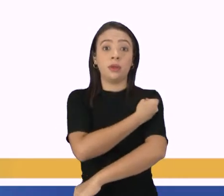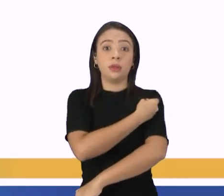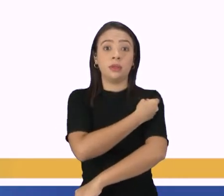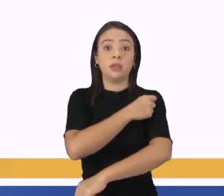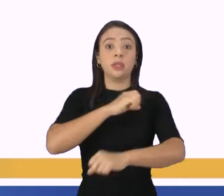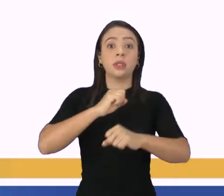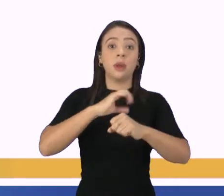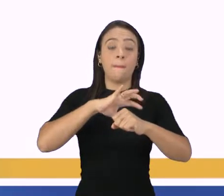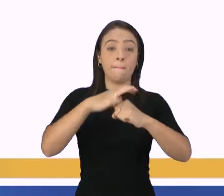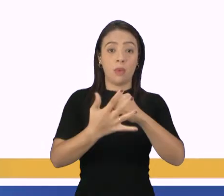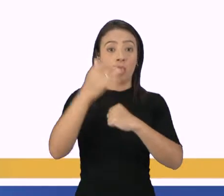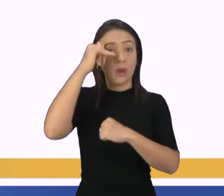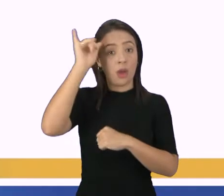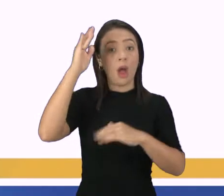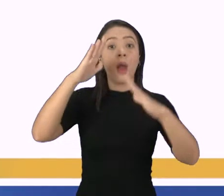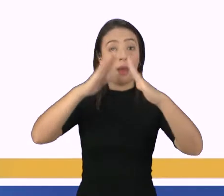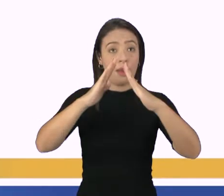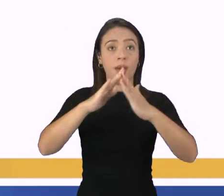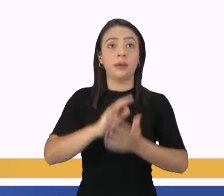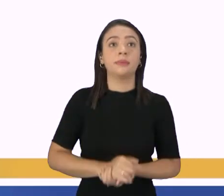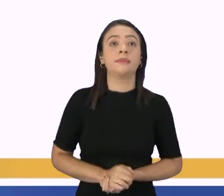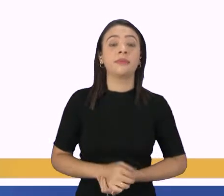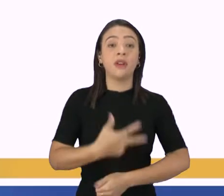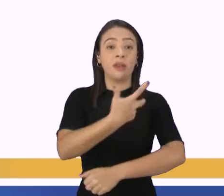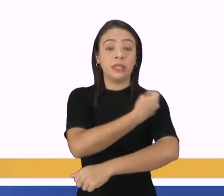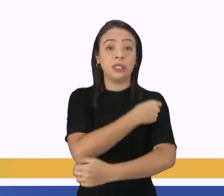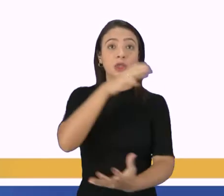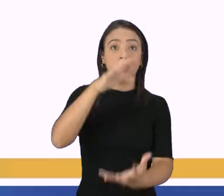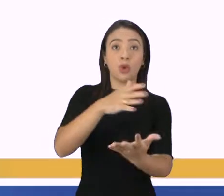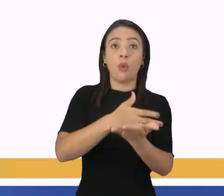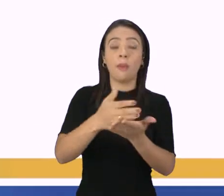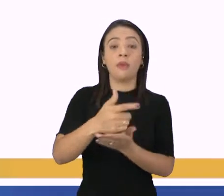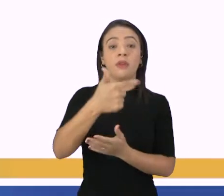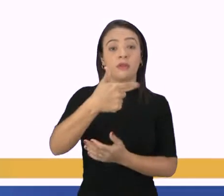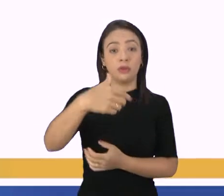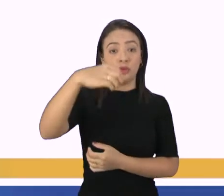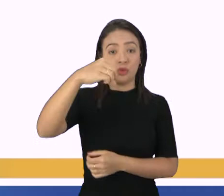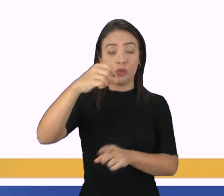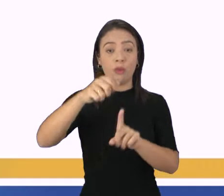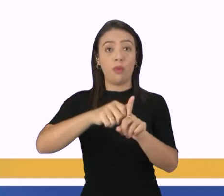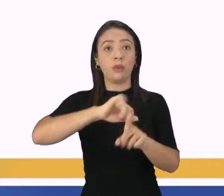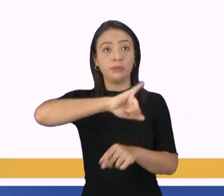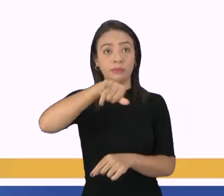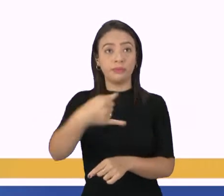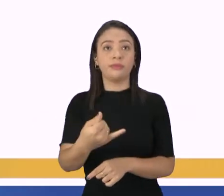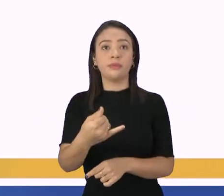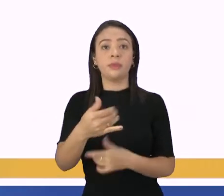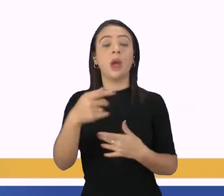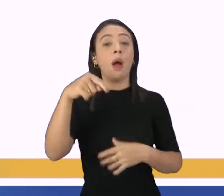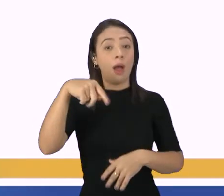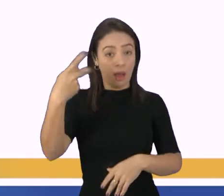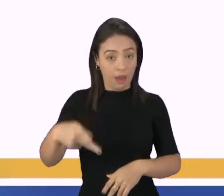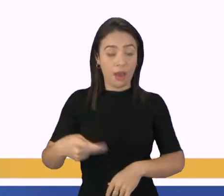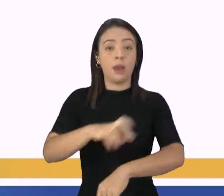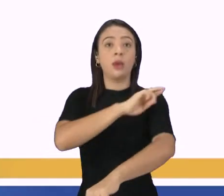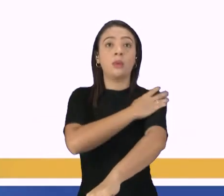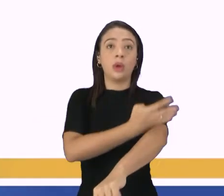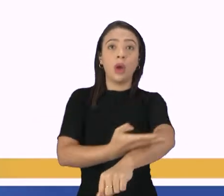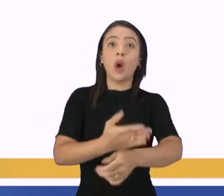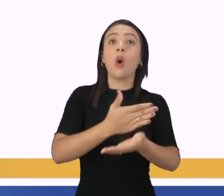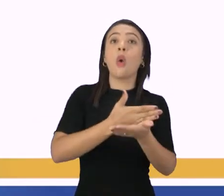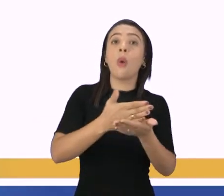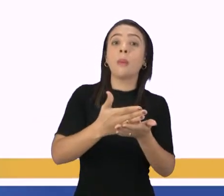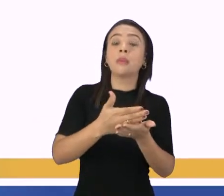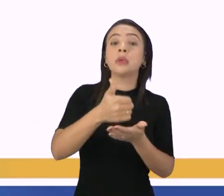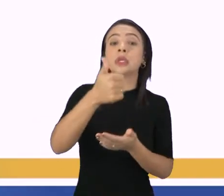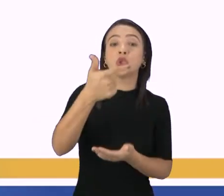casa. A vacinação para idosos começa dia 29 de janeiro. A vacinação em Rio Branco já começou em